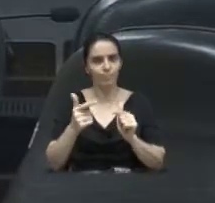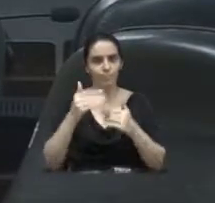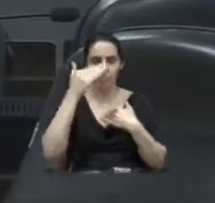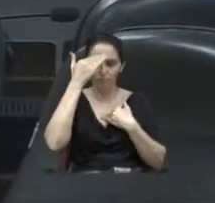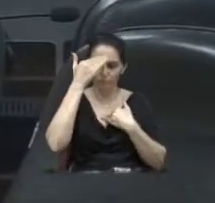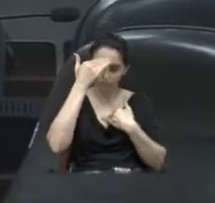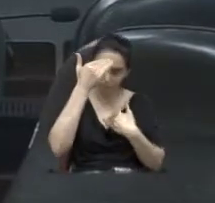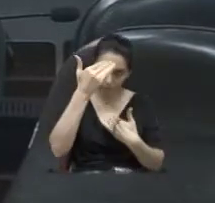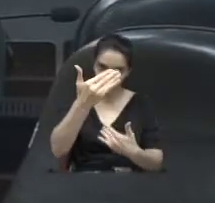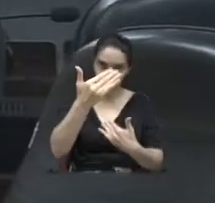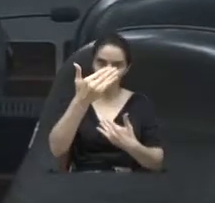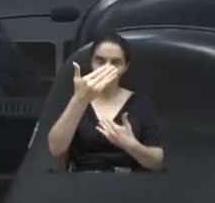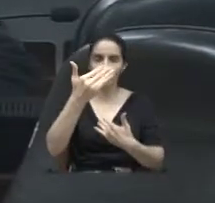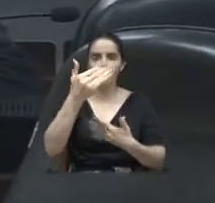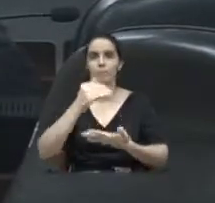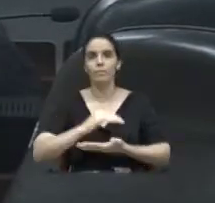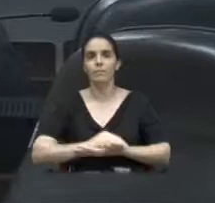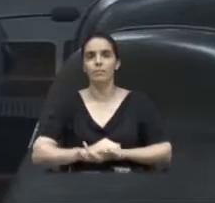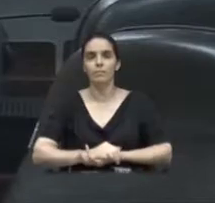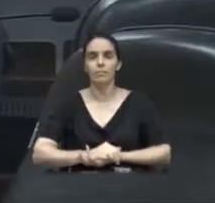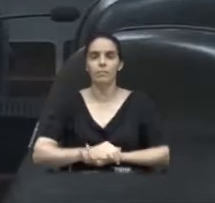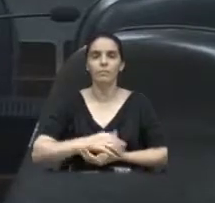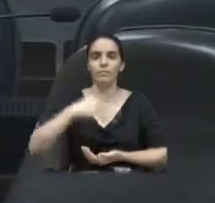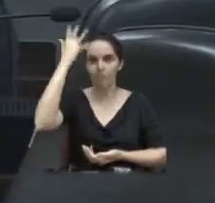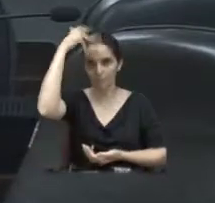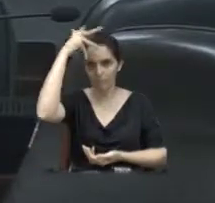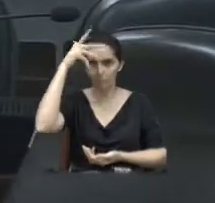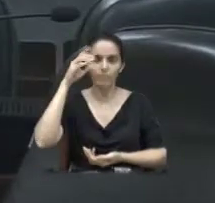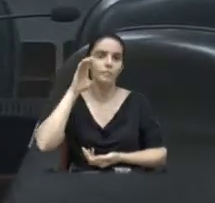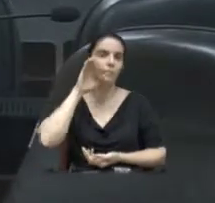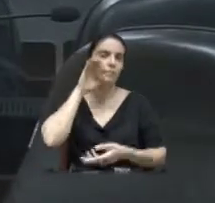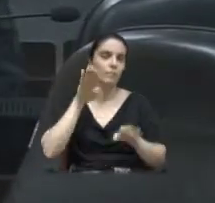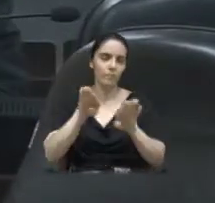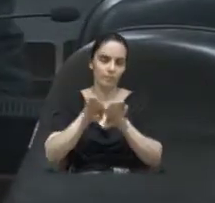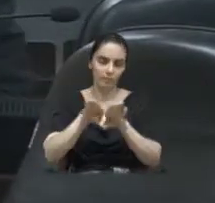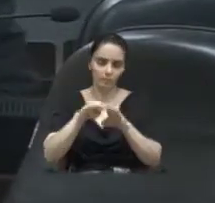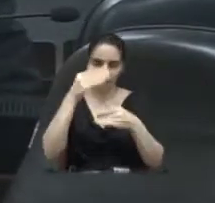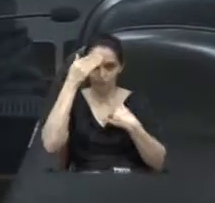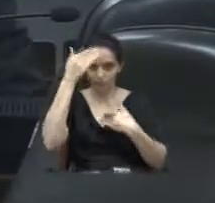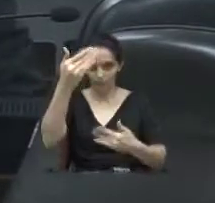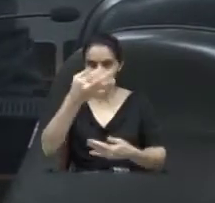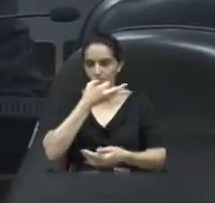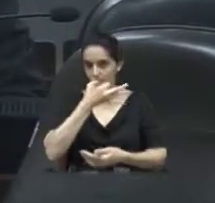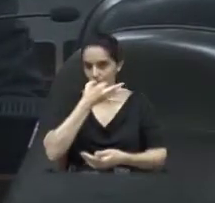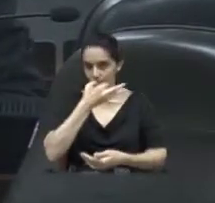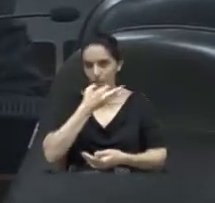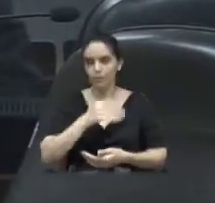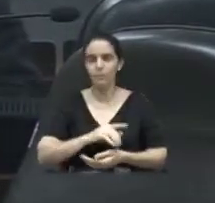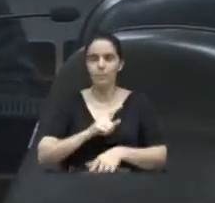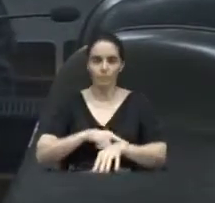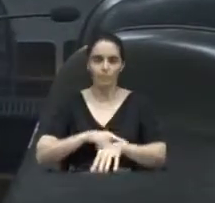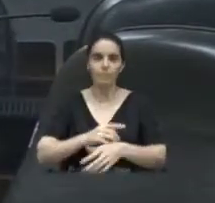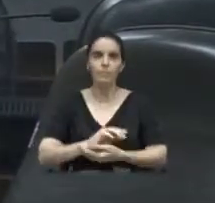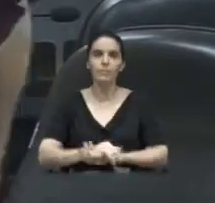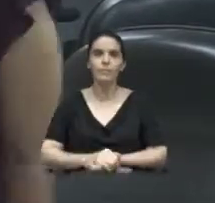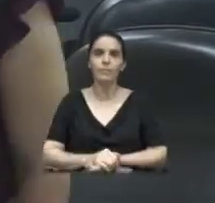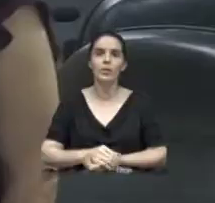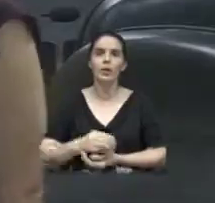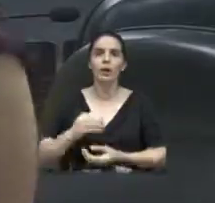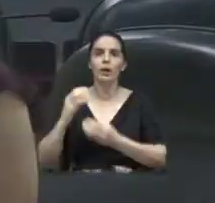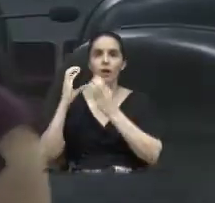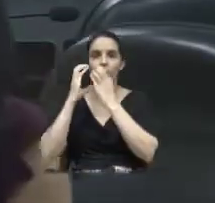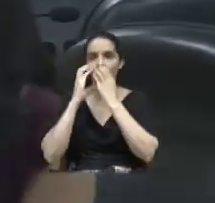pela oportunidade e pelas palavras das vereadoras aqui que contribuíram para este requerimento. Obrigada. Vereador Mirna Lanche.